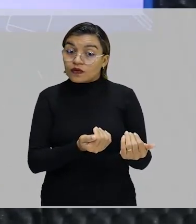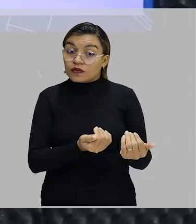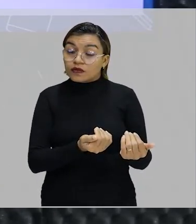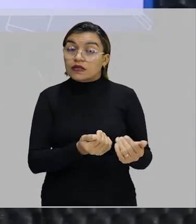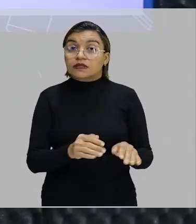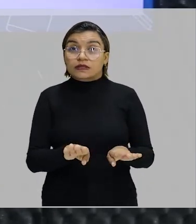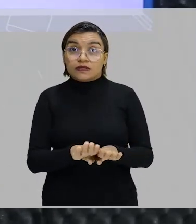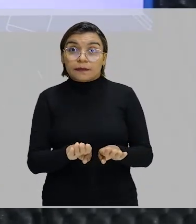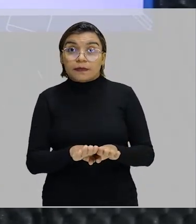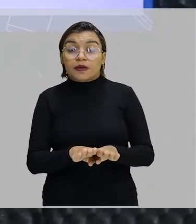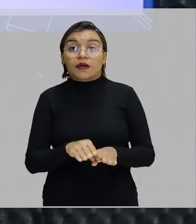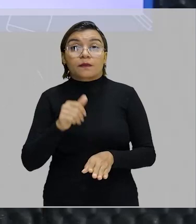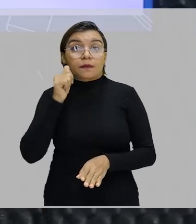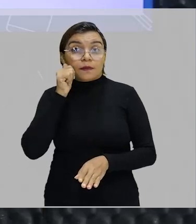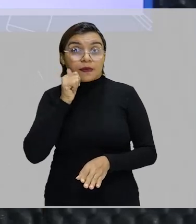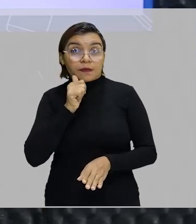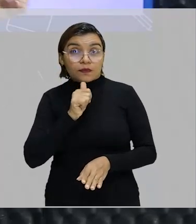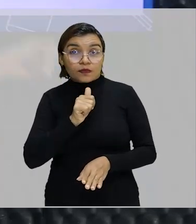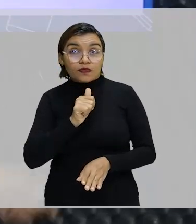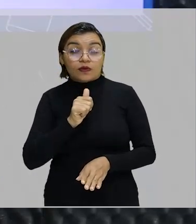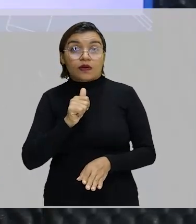Encontramos uma mulher e um jovem